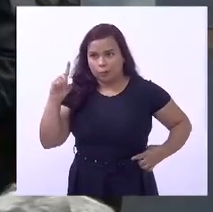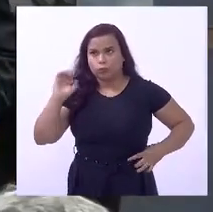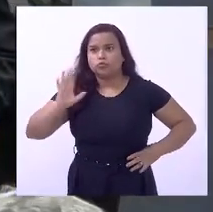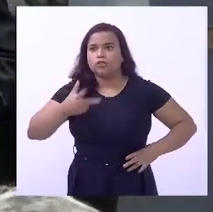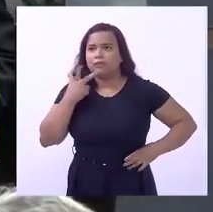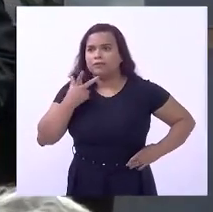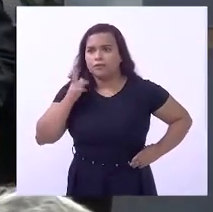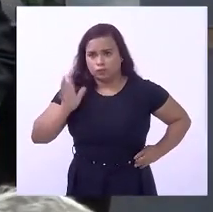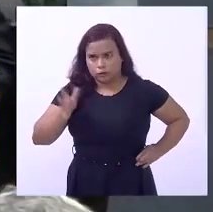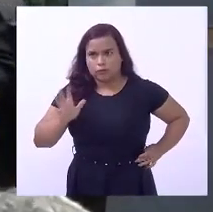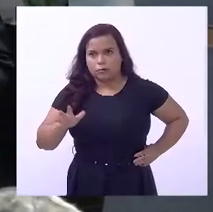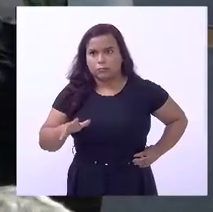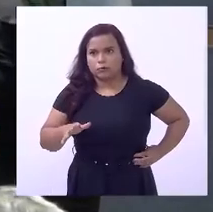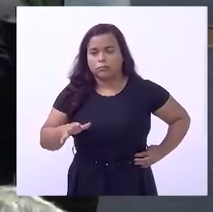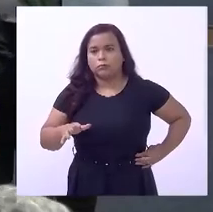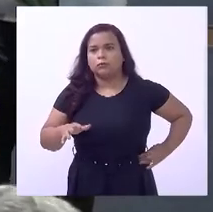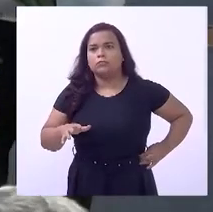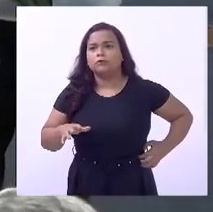Ronaldo já falei,